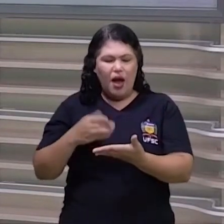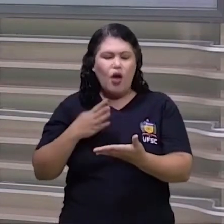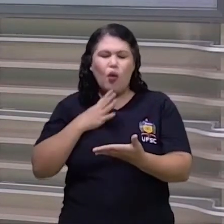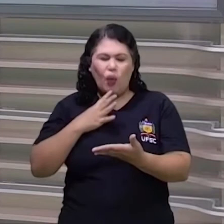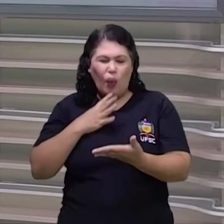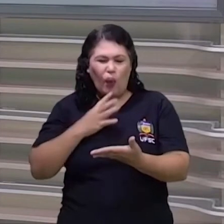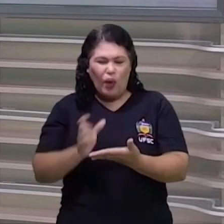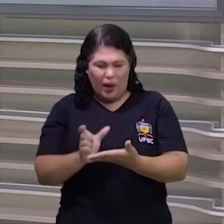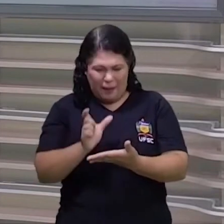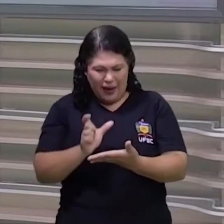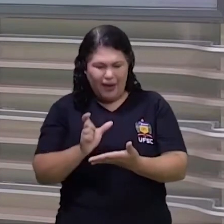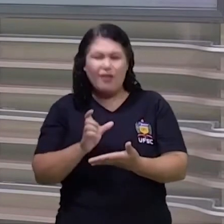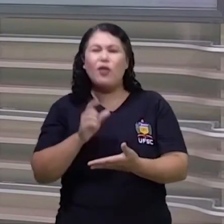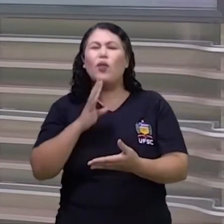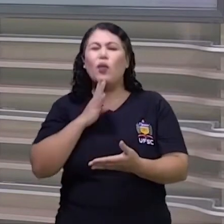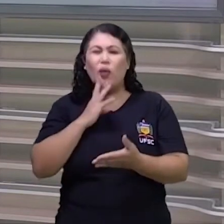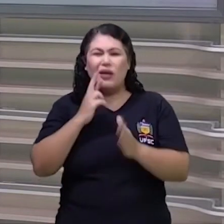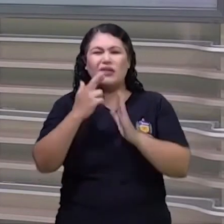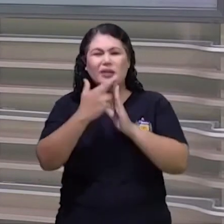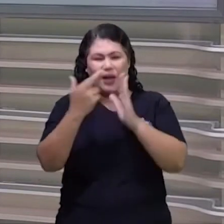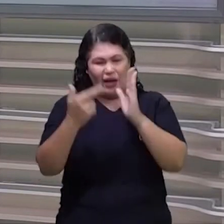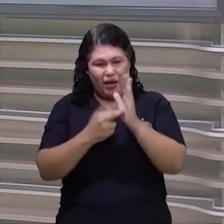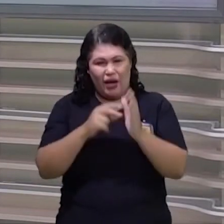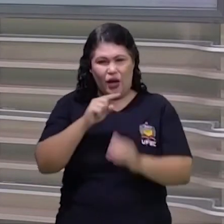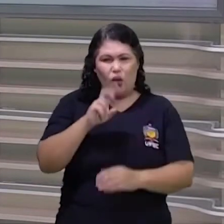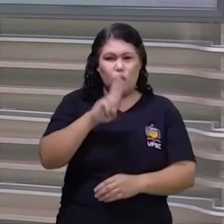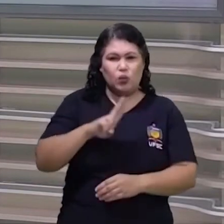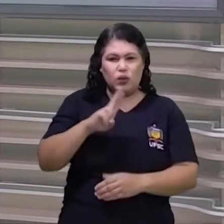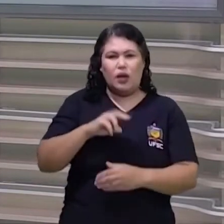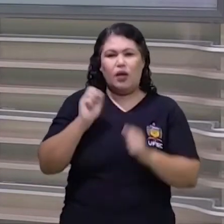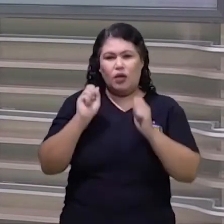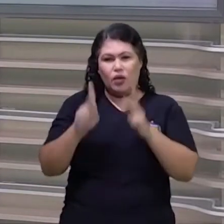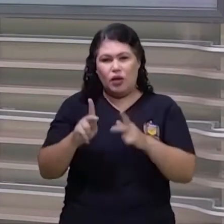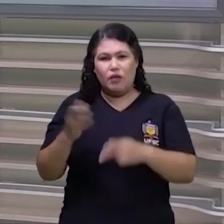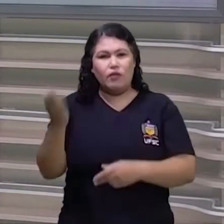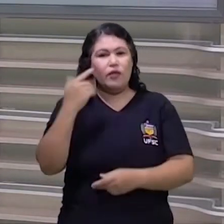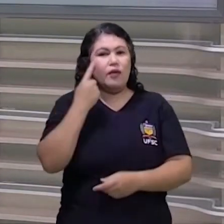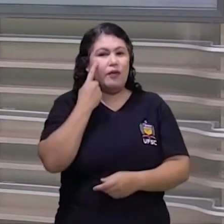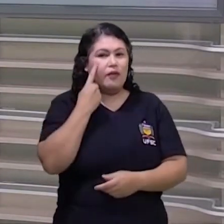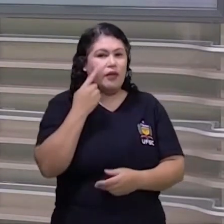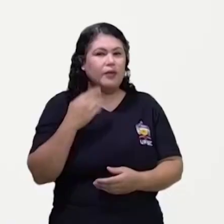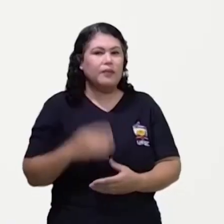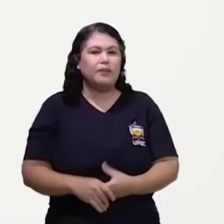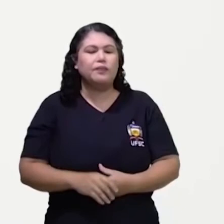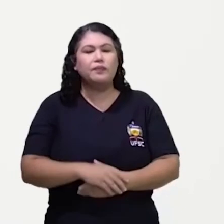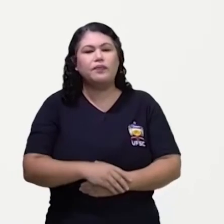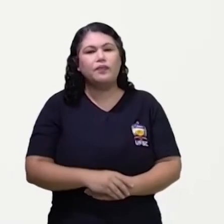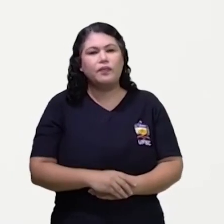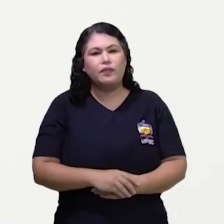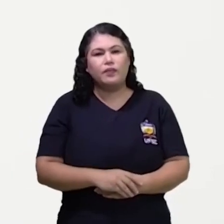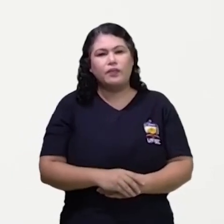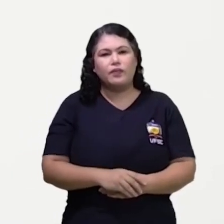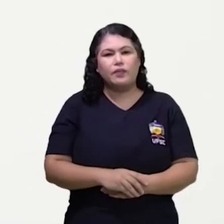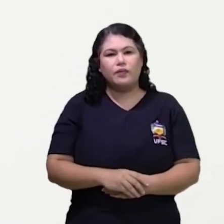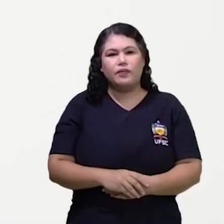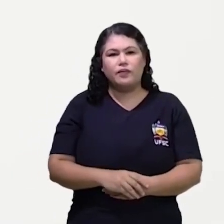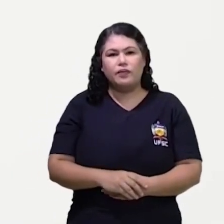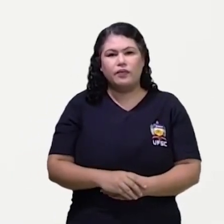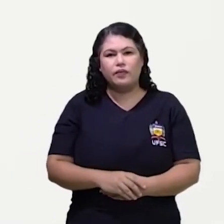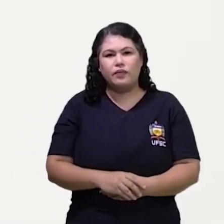E olha, na hora de aplicar, é para aplicar até no celular para não escrever errado, tá bom? Vamos lá, eu vou tirar essas dúvidas de vocês agora.